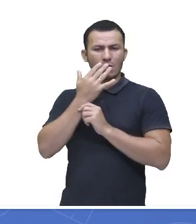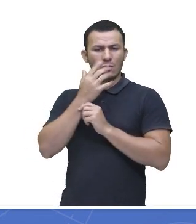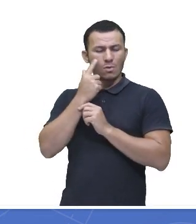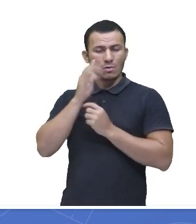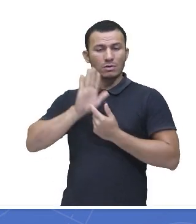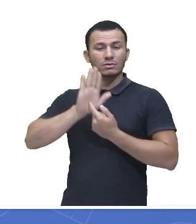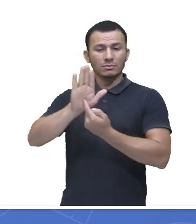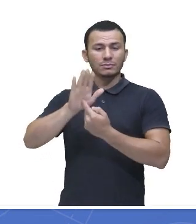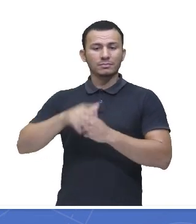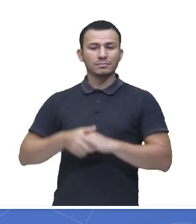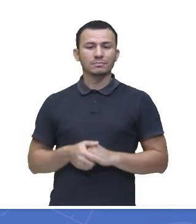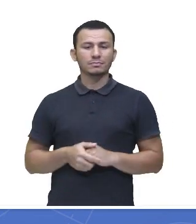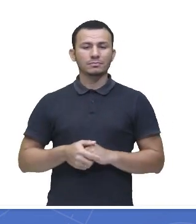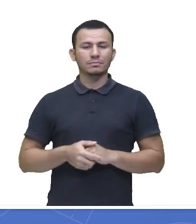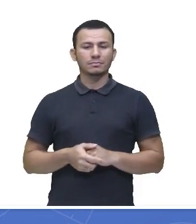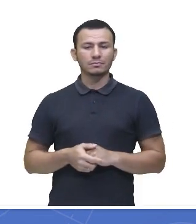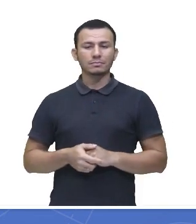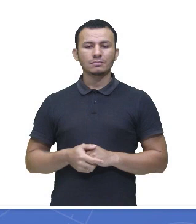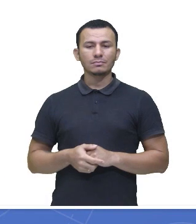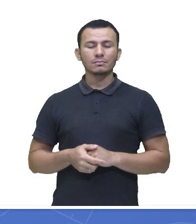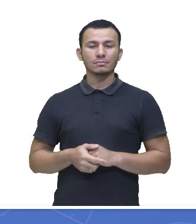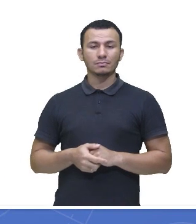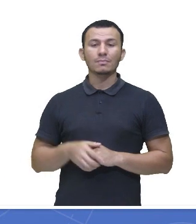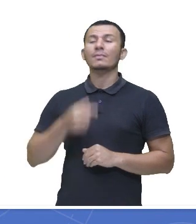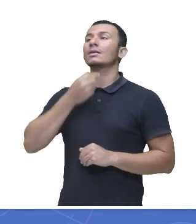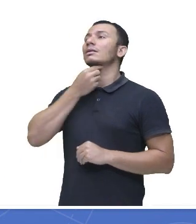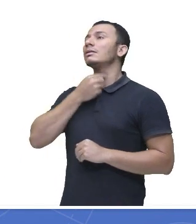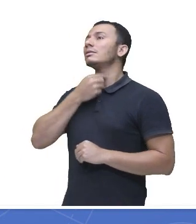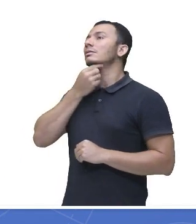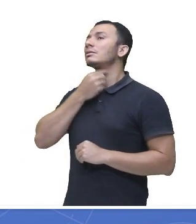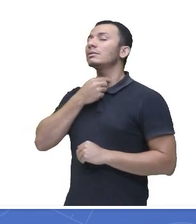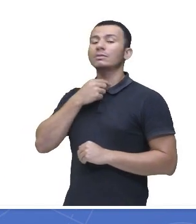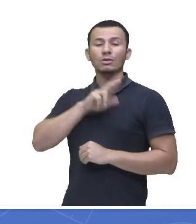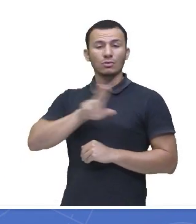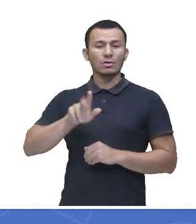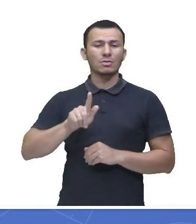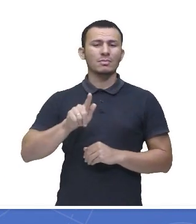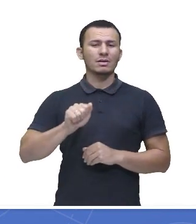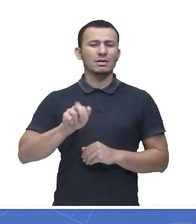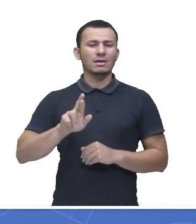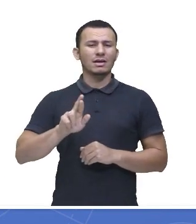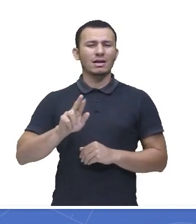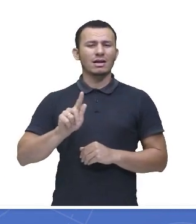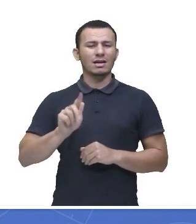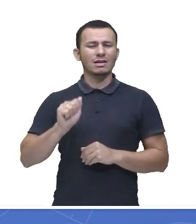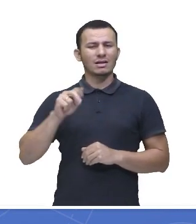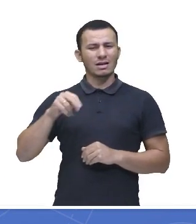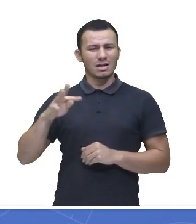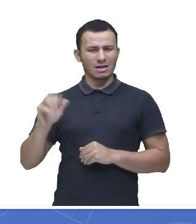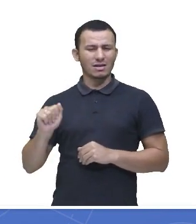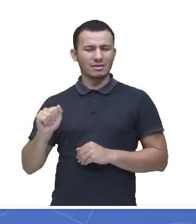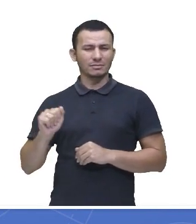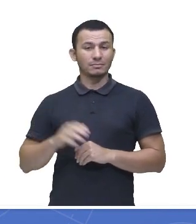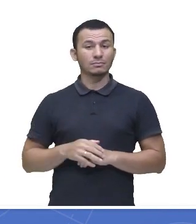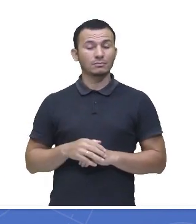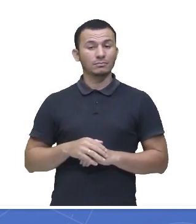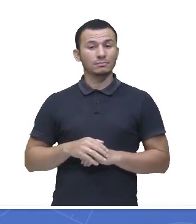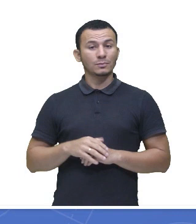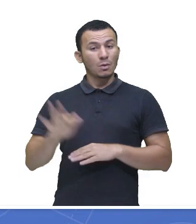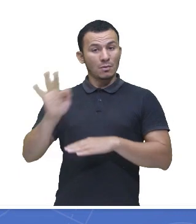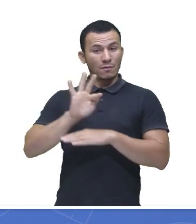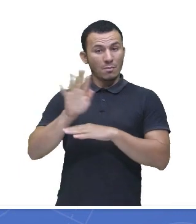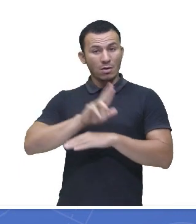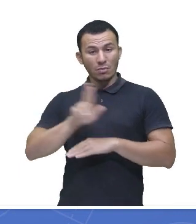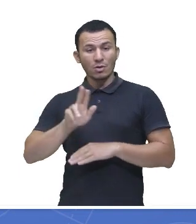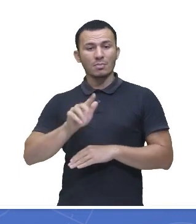a minha, aqui, ó, é a minha garganta, tá bom? É a minha garganta, é a faringe, tá?